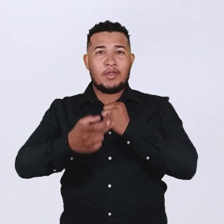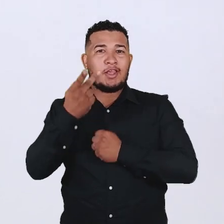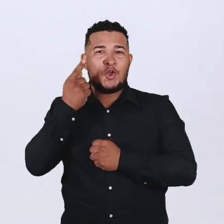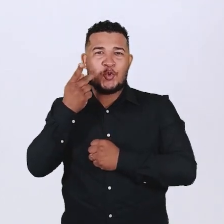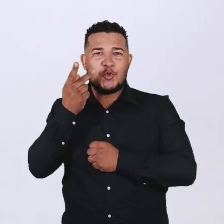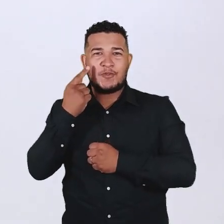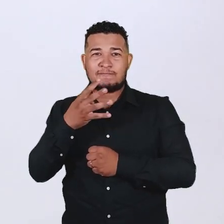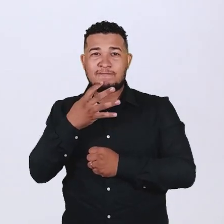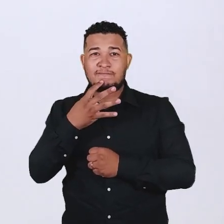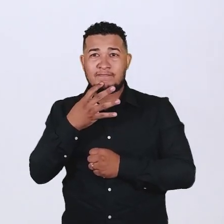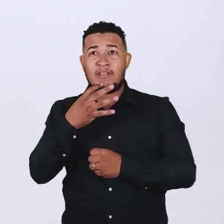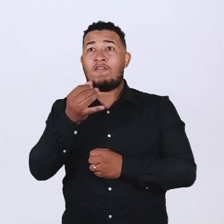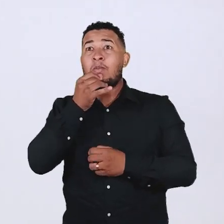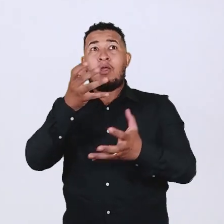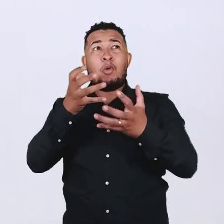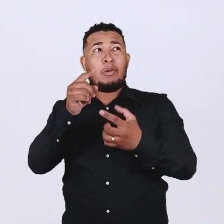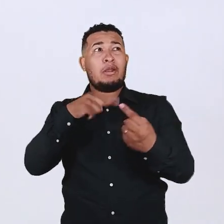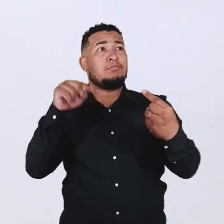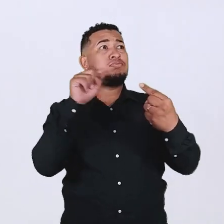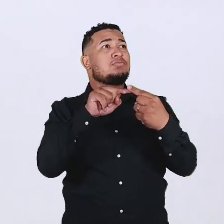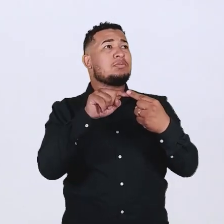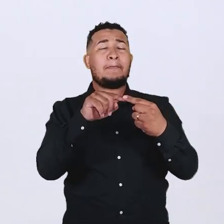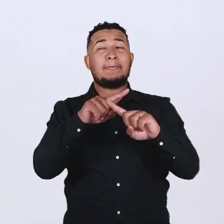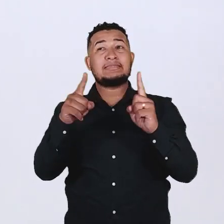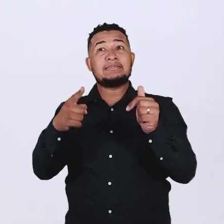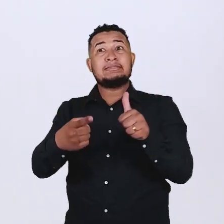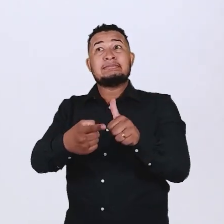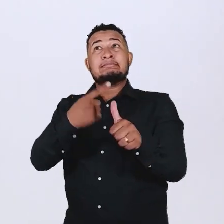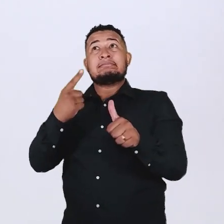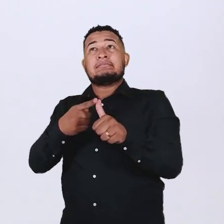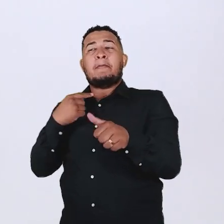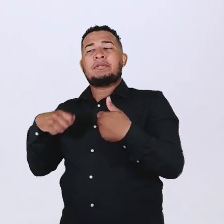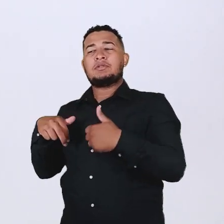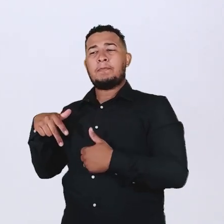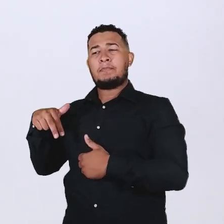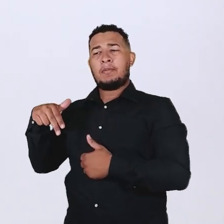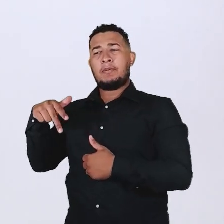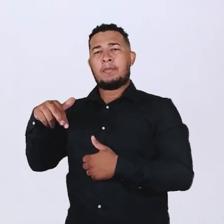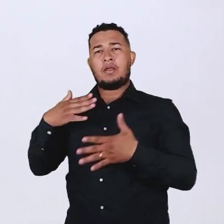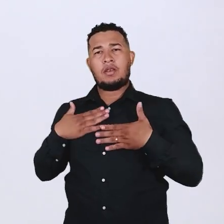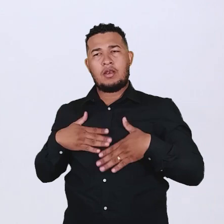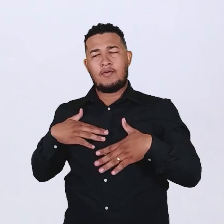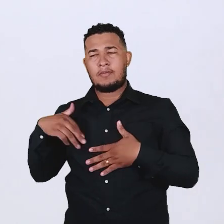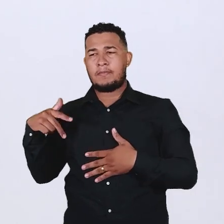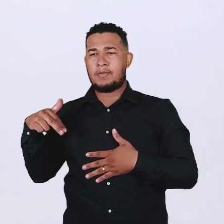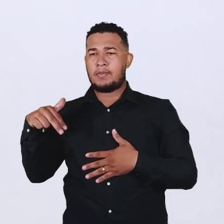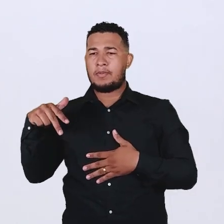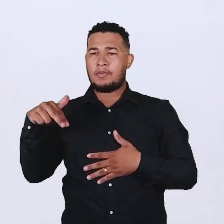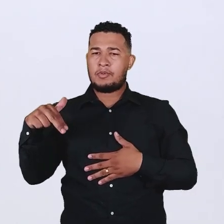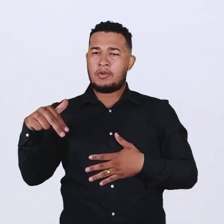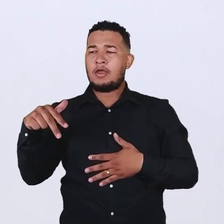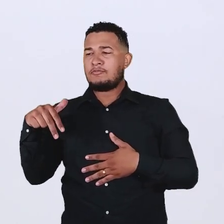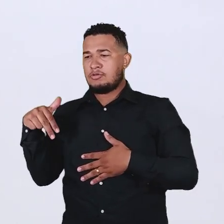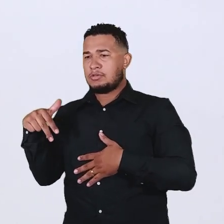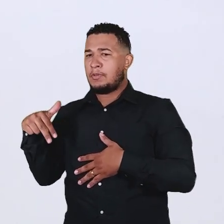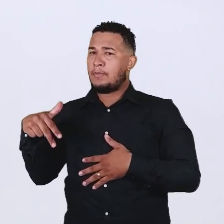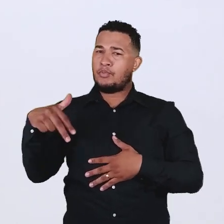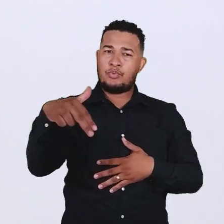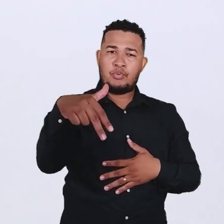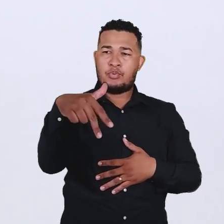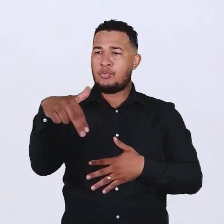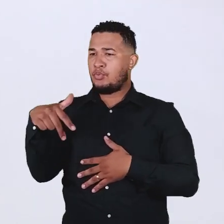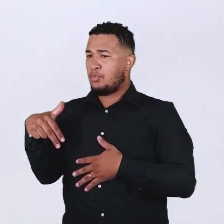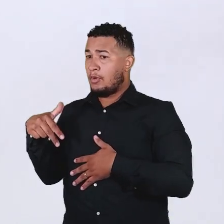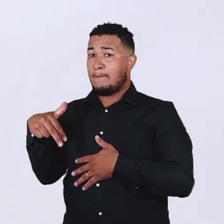o quê? Dando uma caminhada. Depois aí você vai intercalando uma caminhada, uma corridinha, e nisso você vai também balanceando sua alimentação,